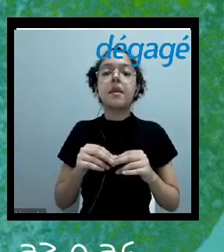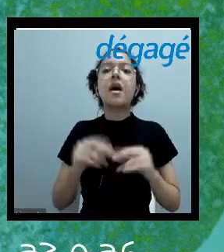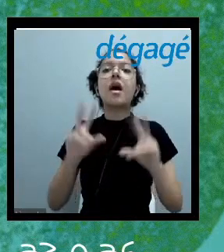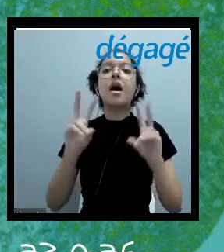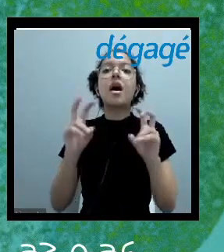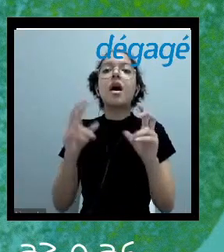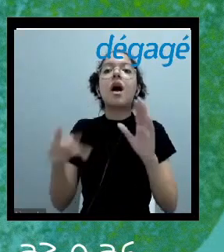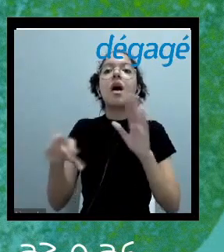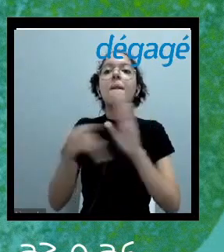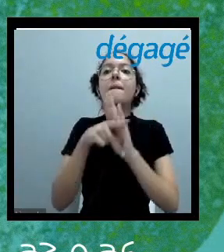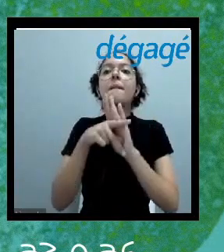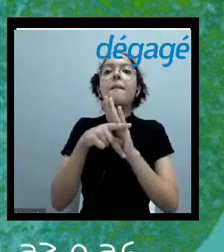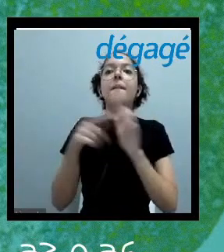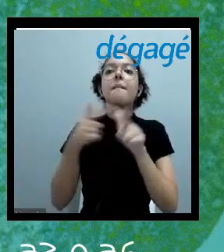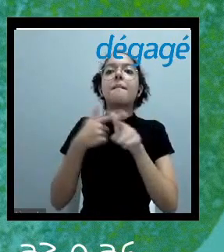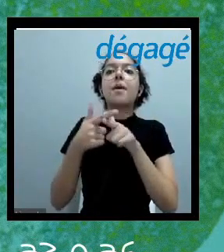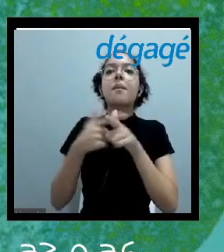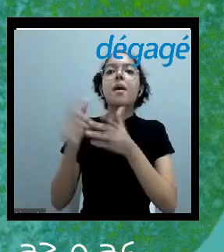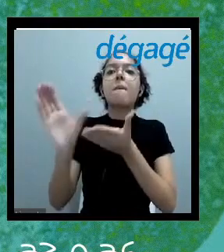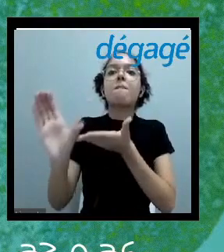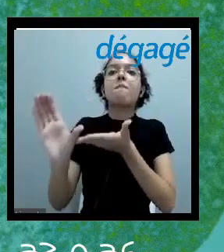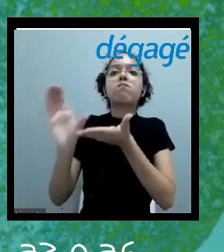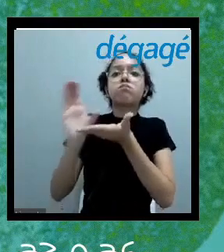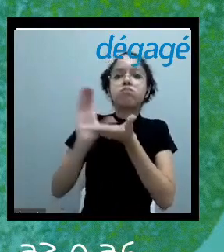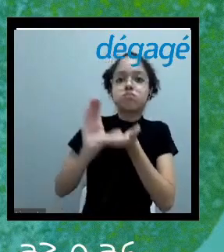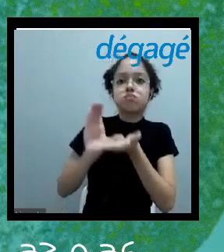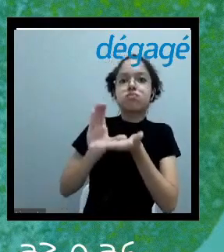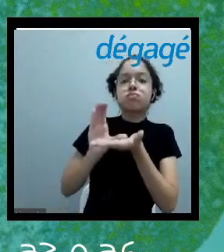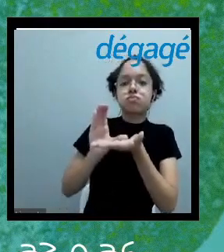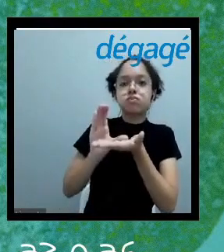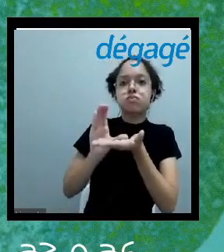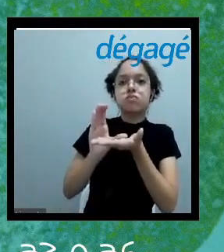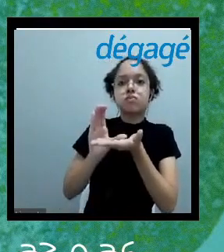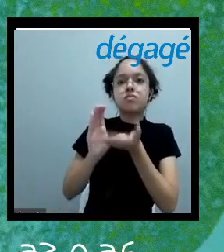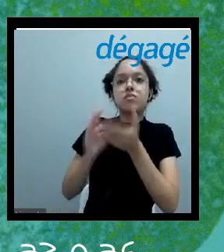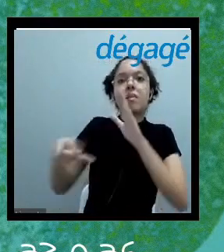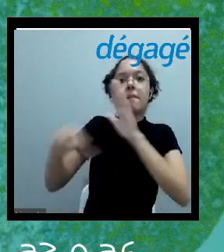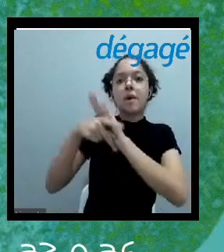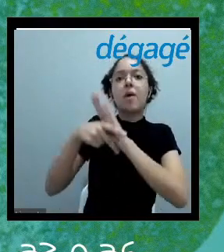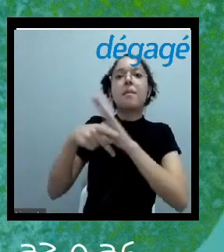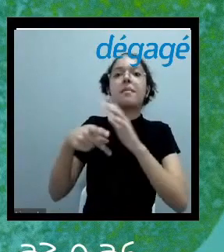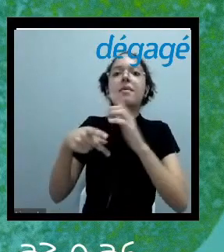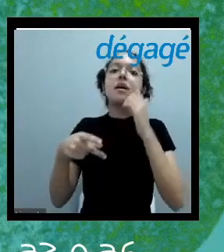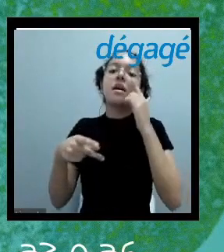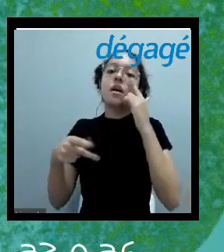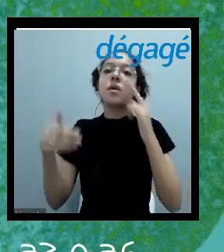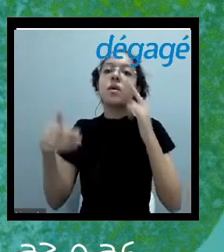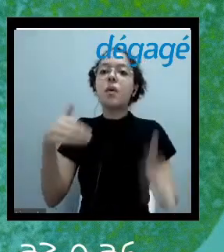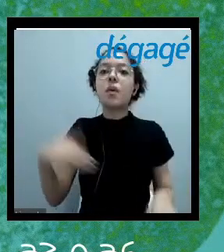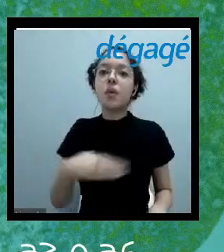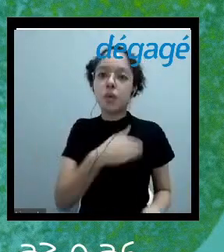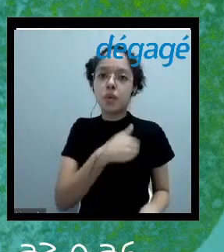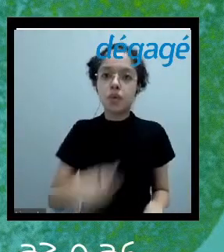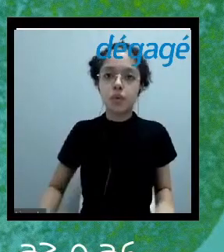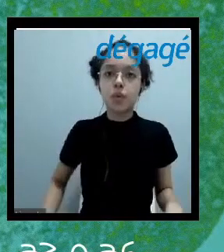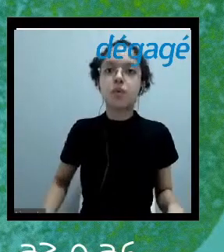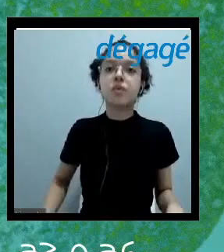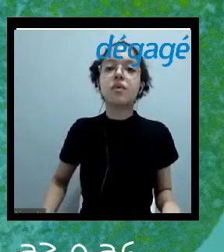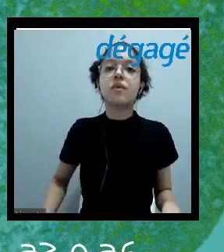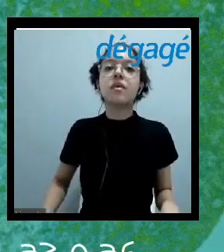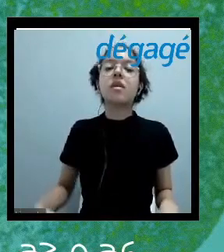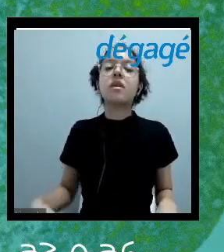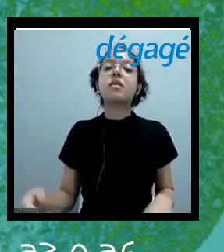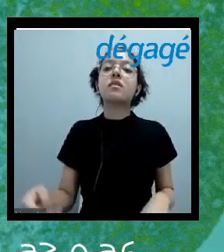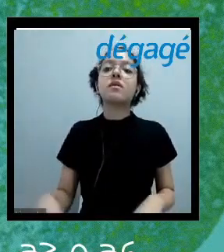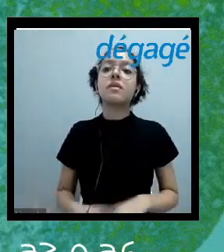tem a história da análise financeira e orçamentária, usando o lado autista aqui para calcular as coisas, é, tem